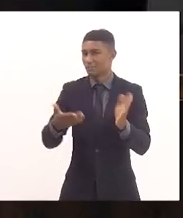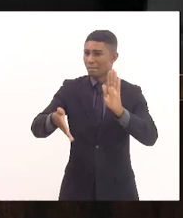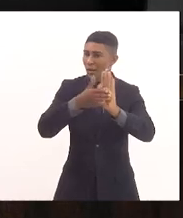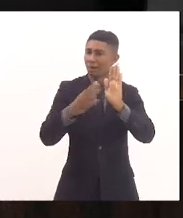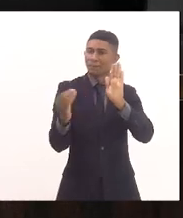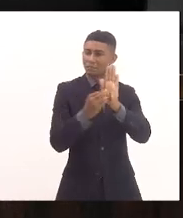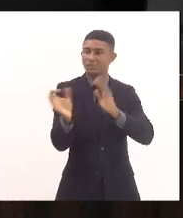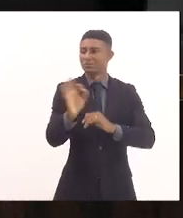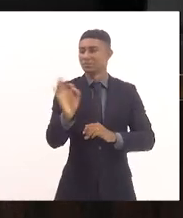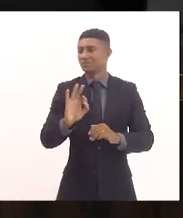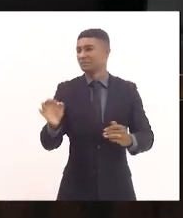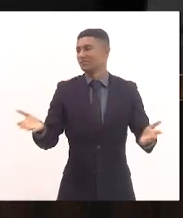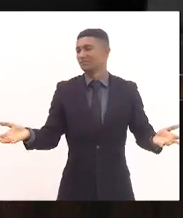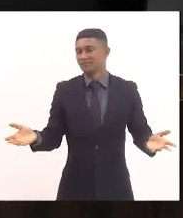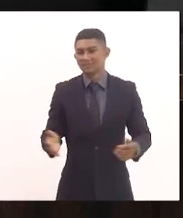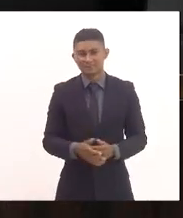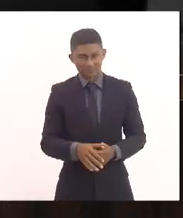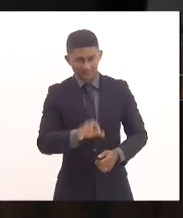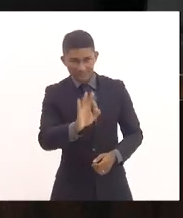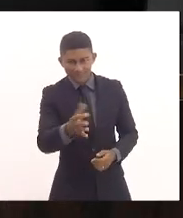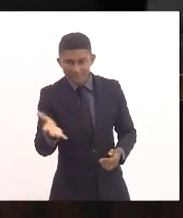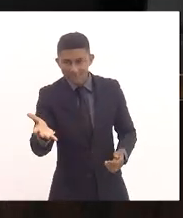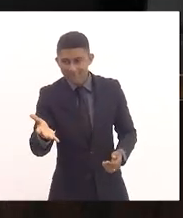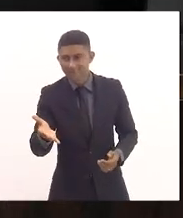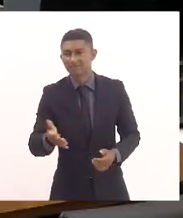Não é isso, Flávio?